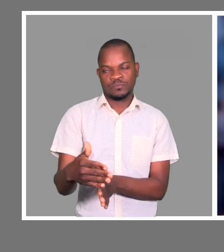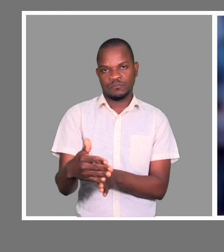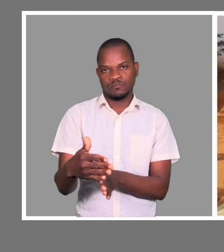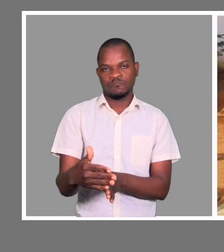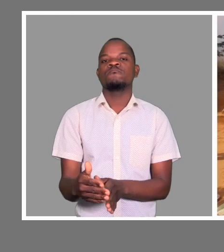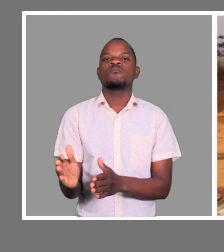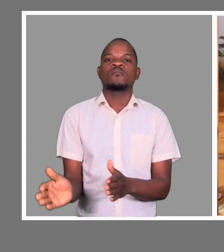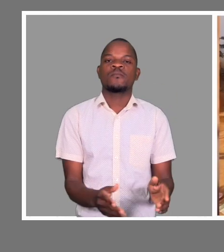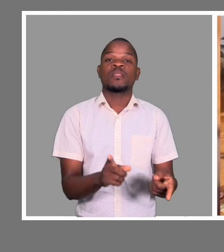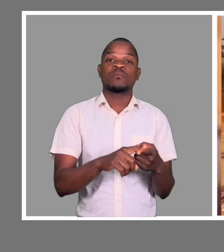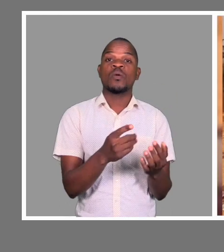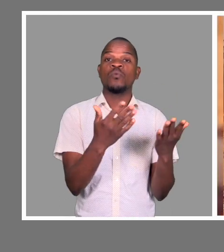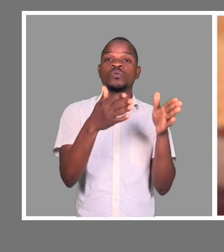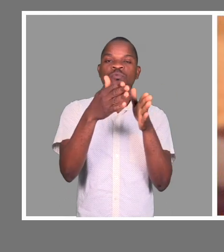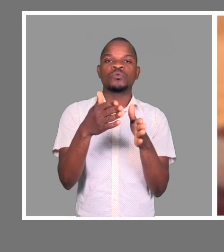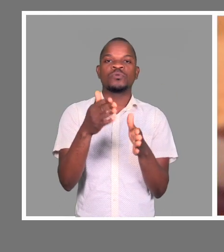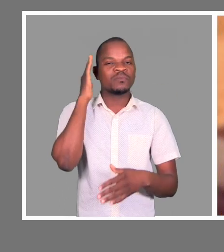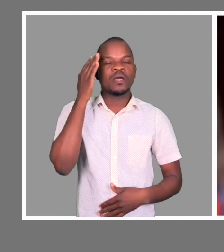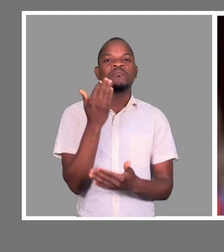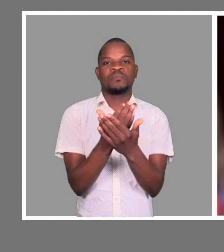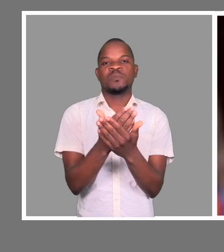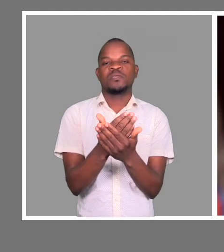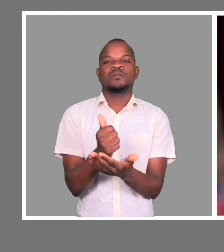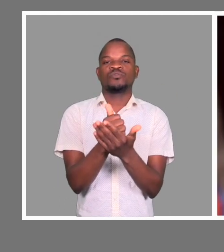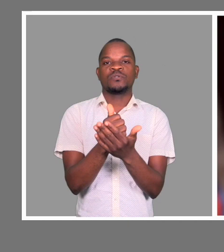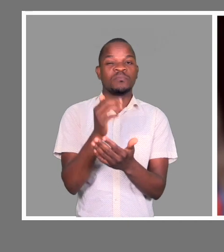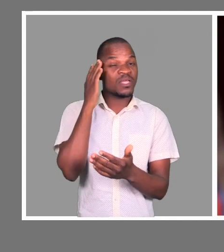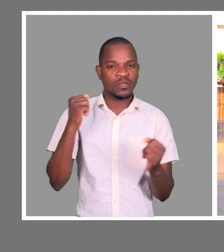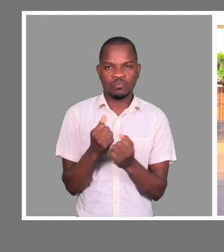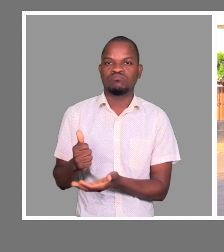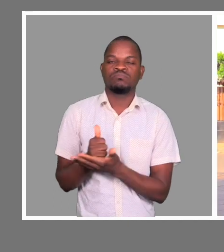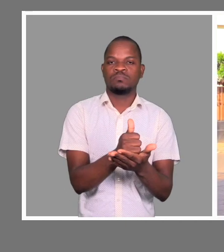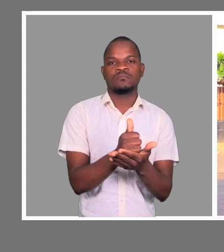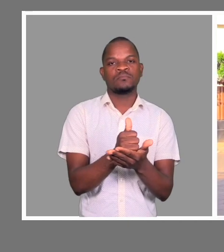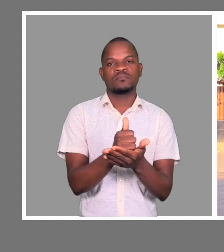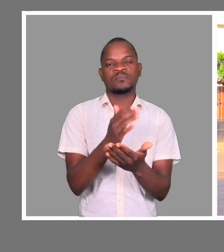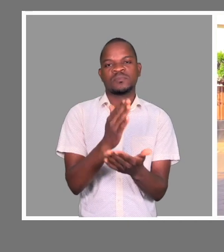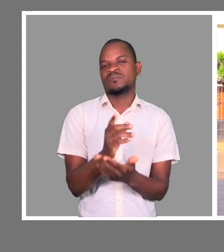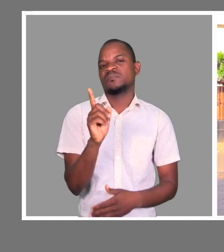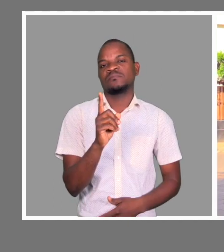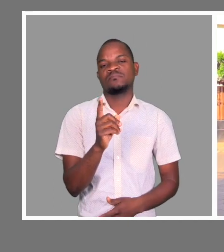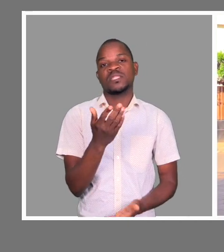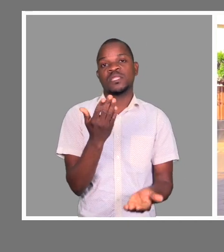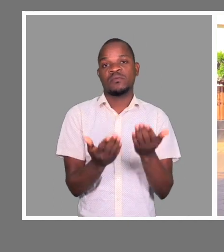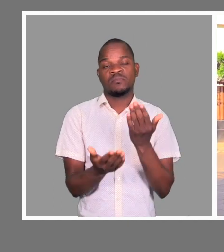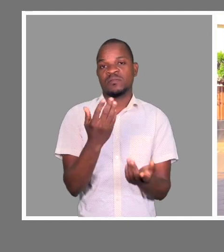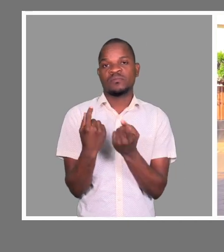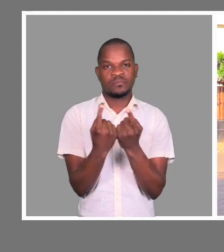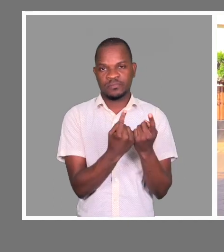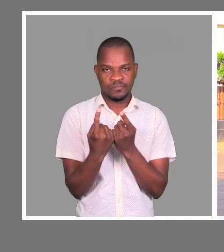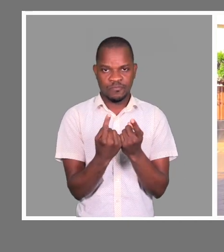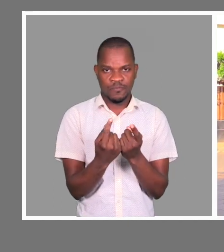ajuda a pensar que é algo automático. Não é automático, é um processo, leva tempo e é capaz das pessoas